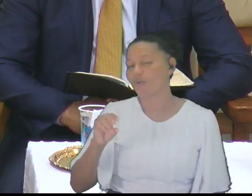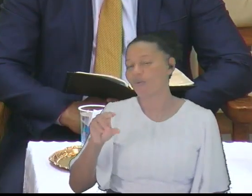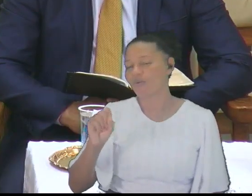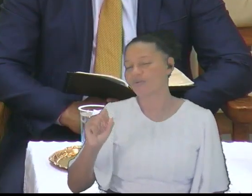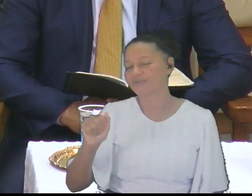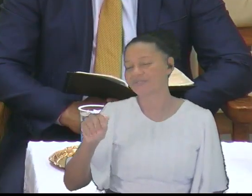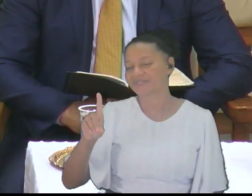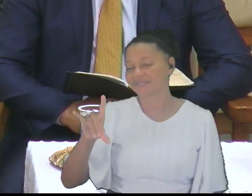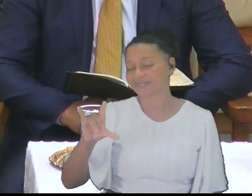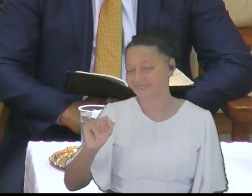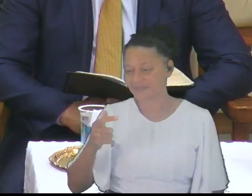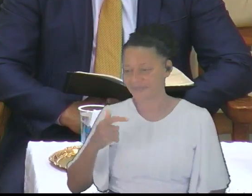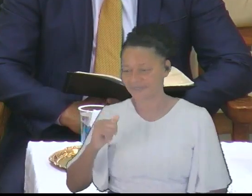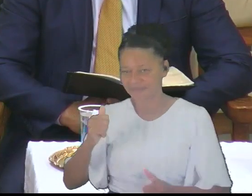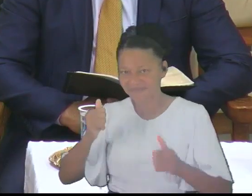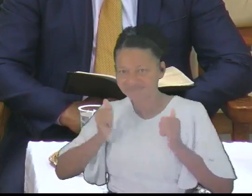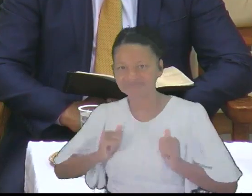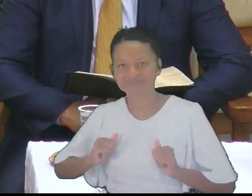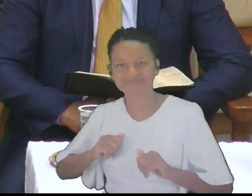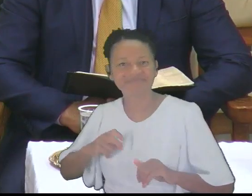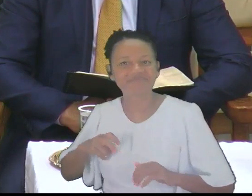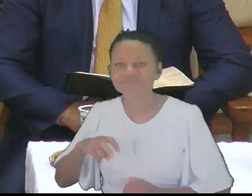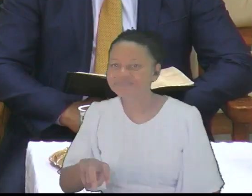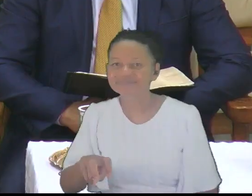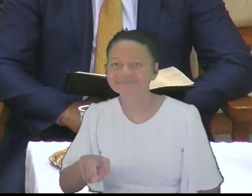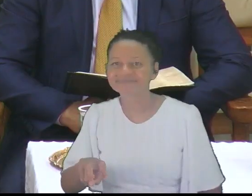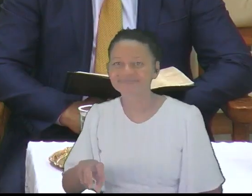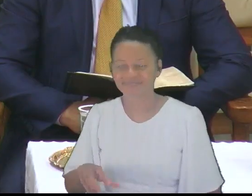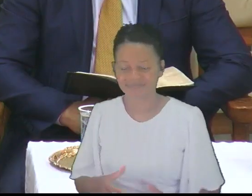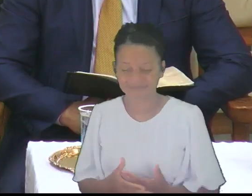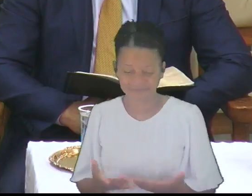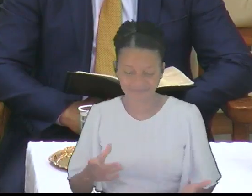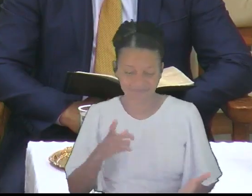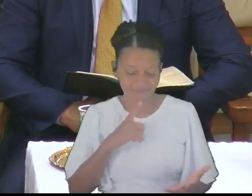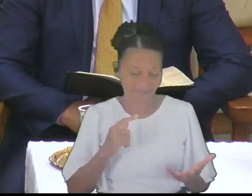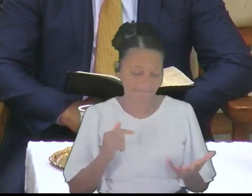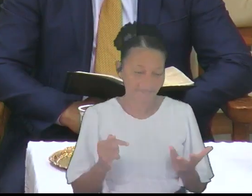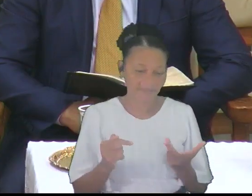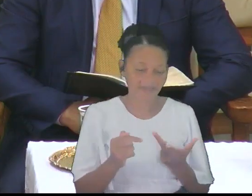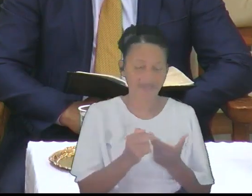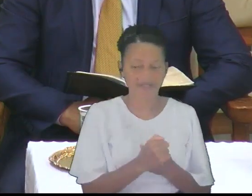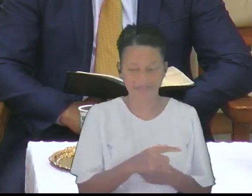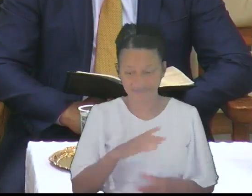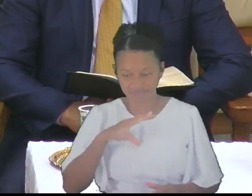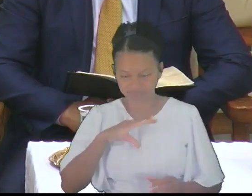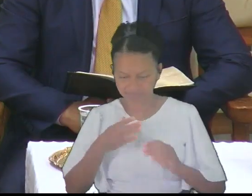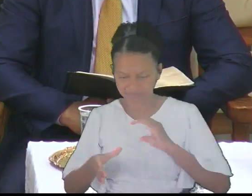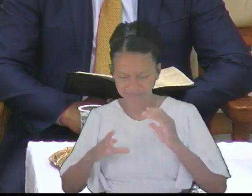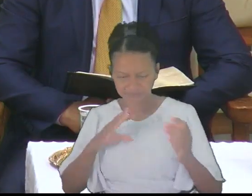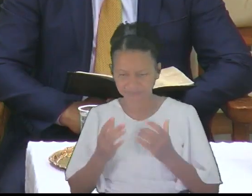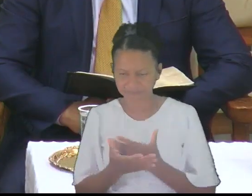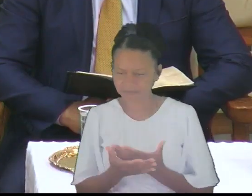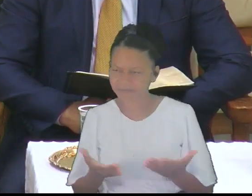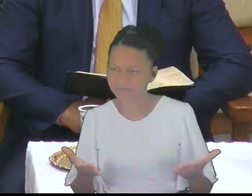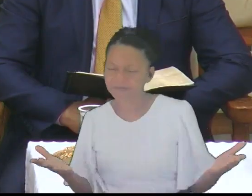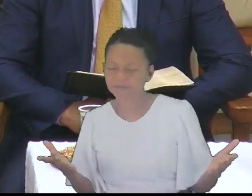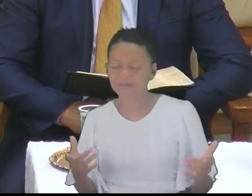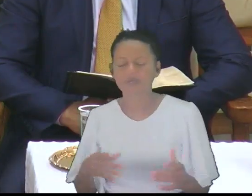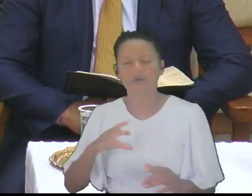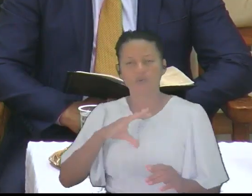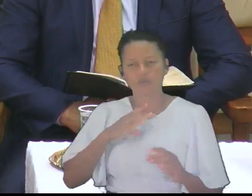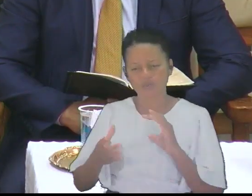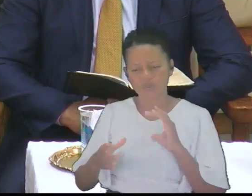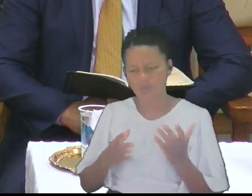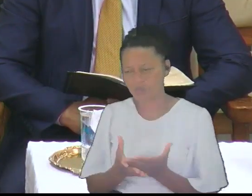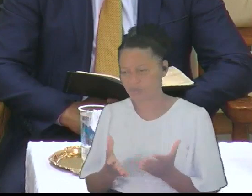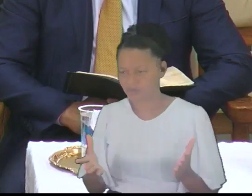muito adiantada, vamos assim dizer, não é? Nós temos agora esta ousadia, este